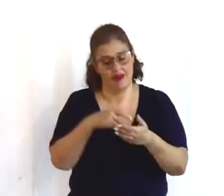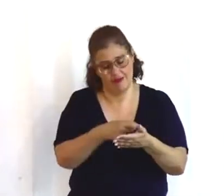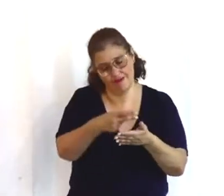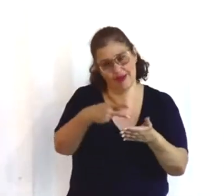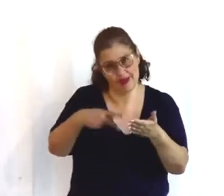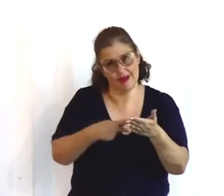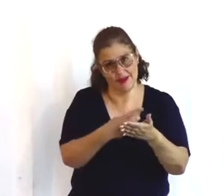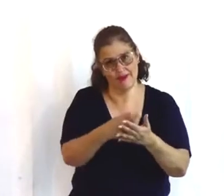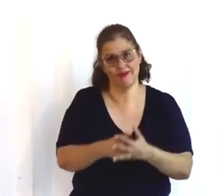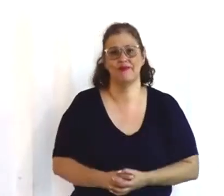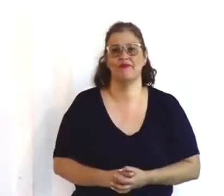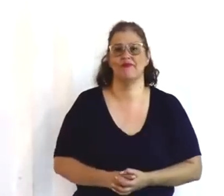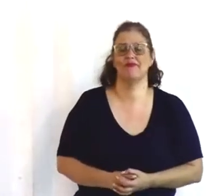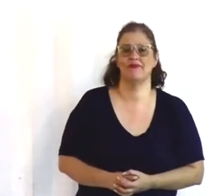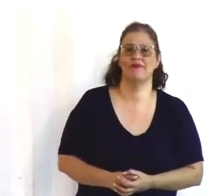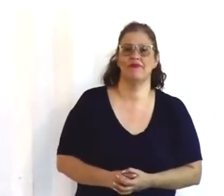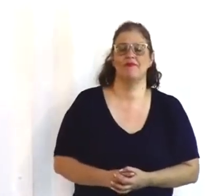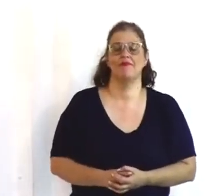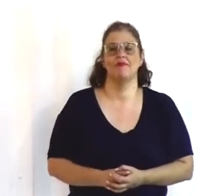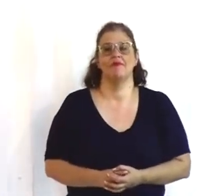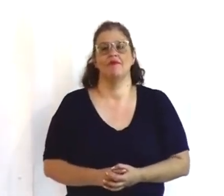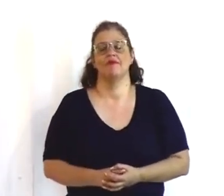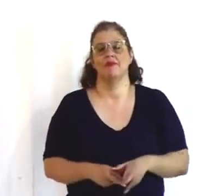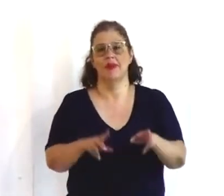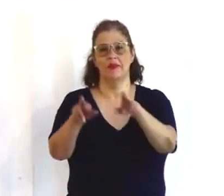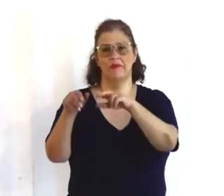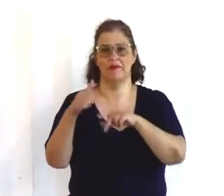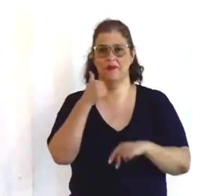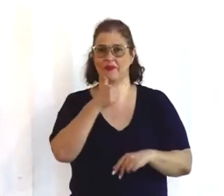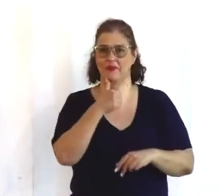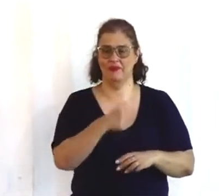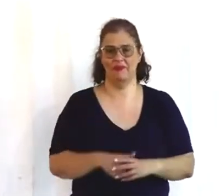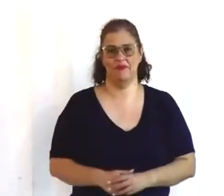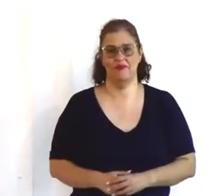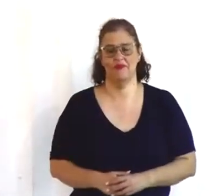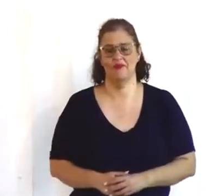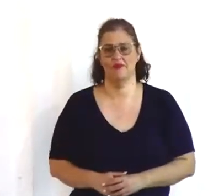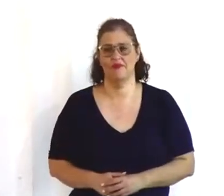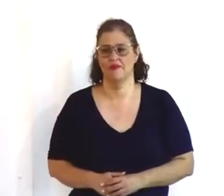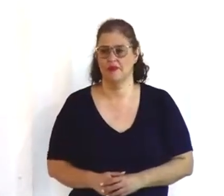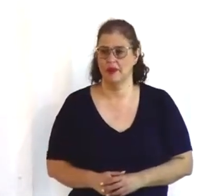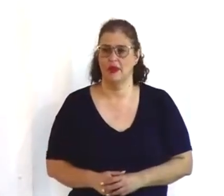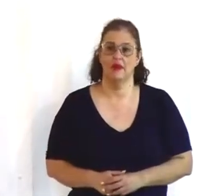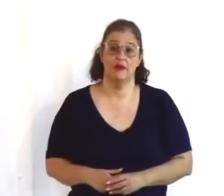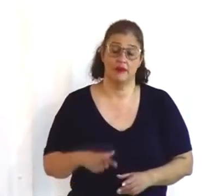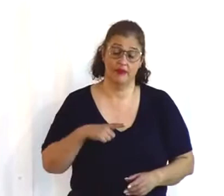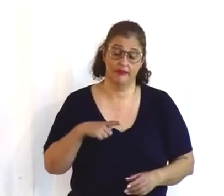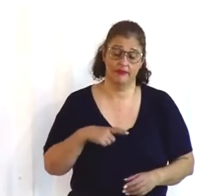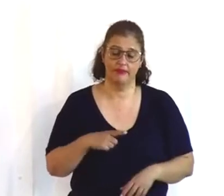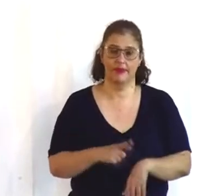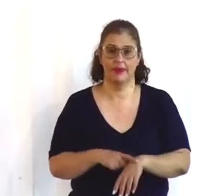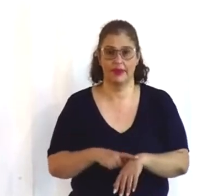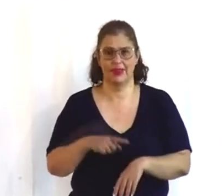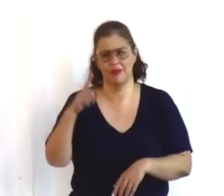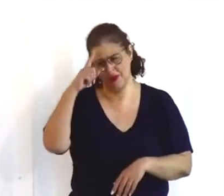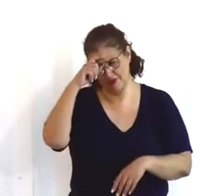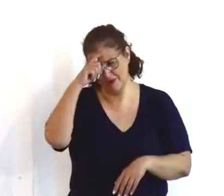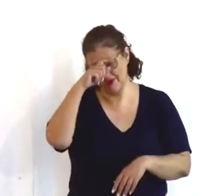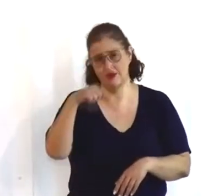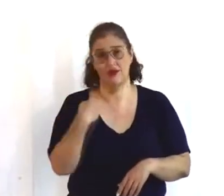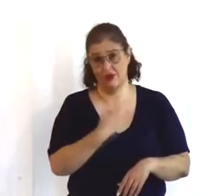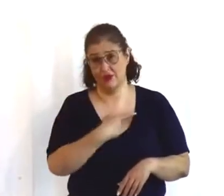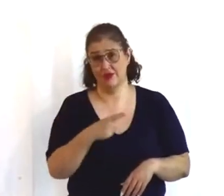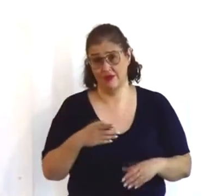desenhos. Irmãos e irmãs, a despeito do tempo que estamos atravessando, tempos sombrios,